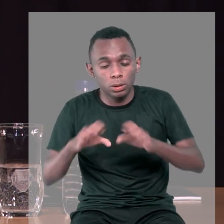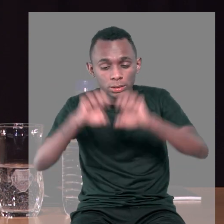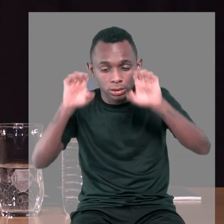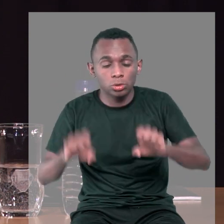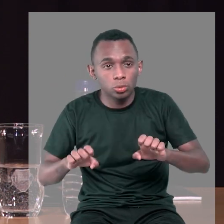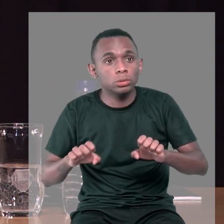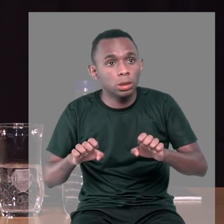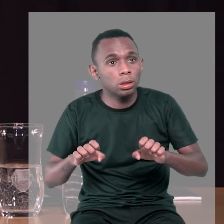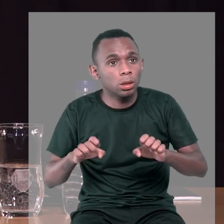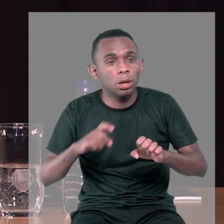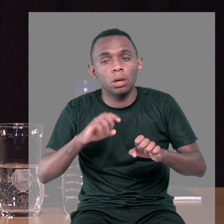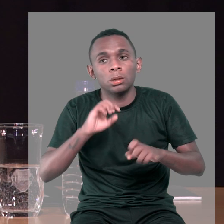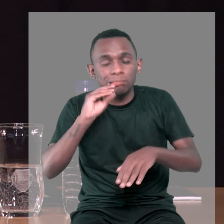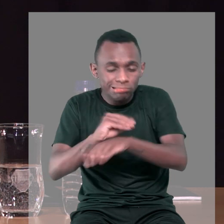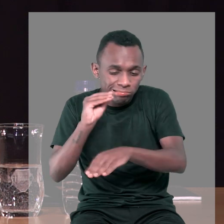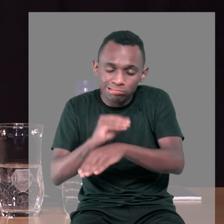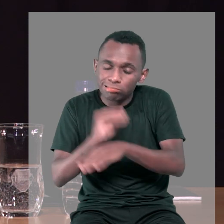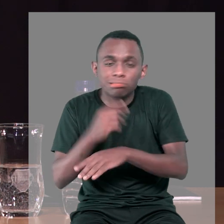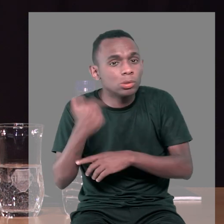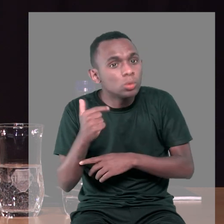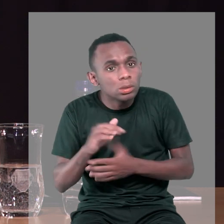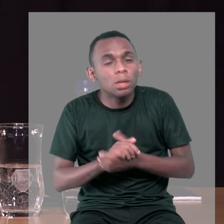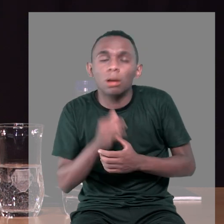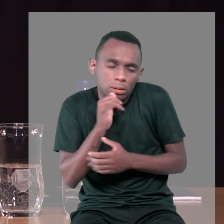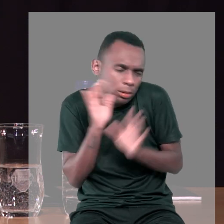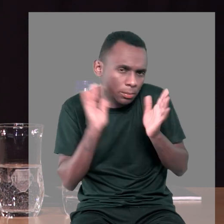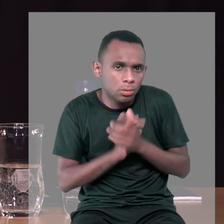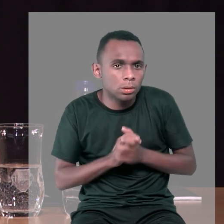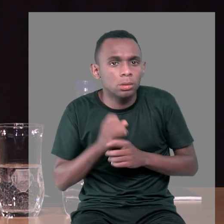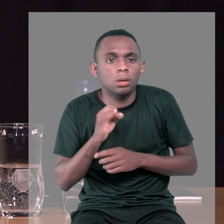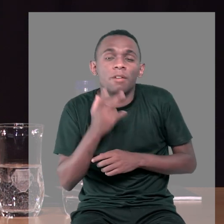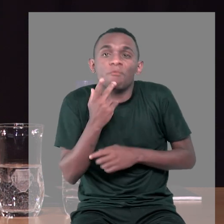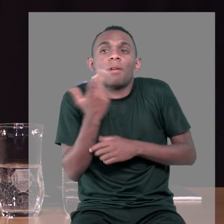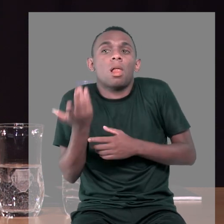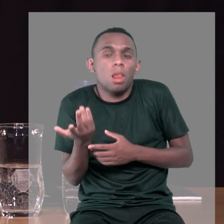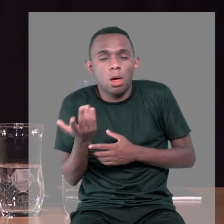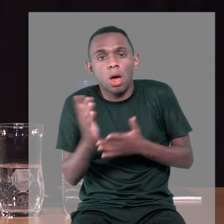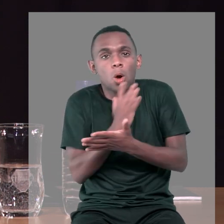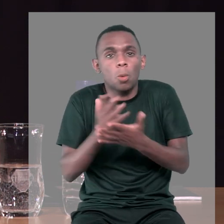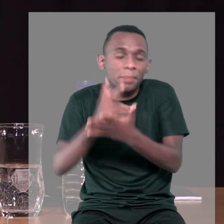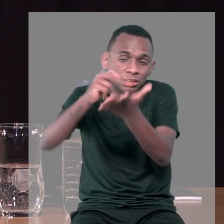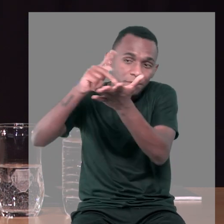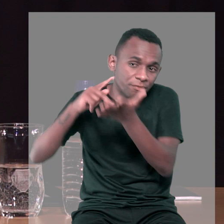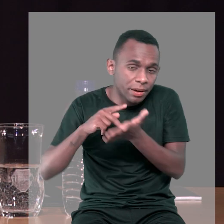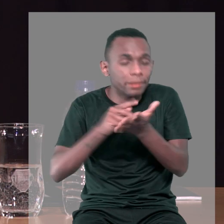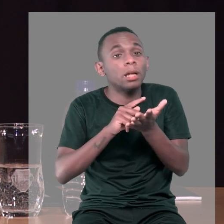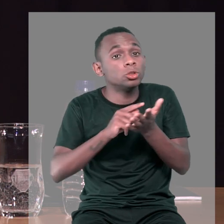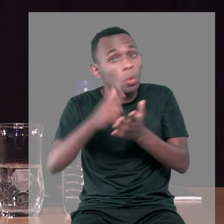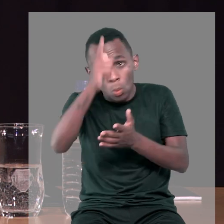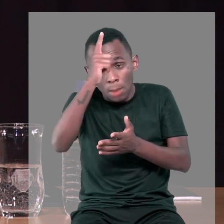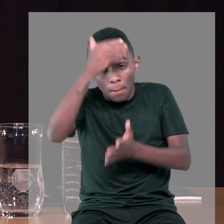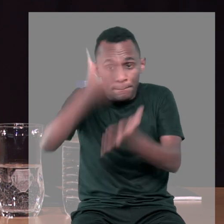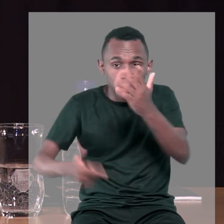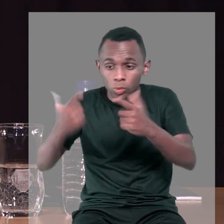Se nós passarmos a colocar em questão, e que é possível, evidentemente, não é? É uma potência do